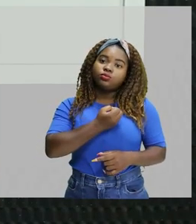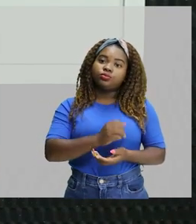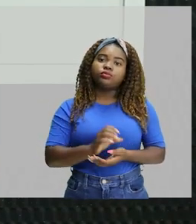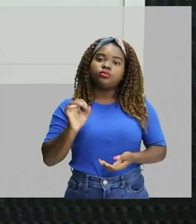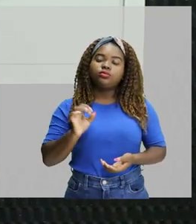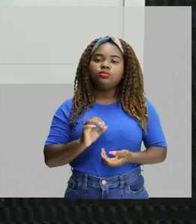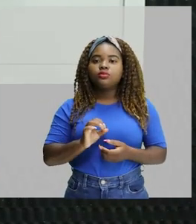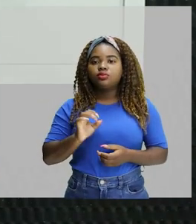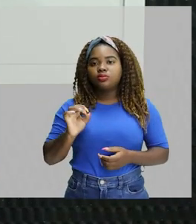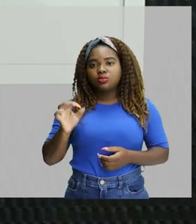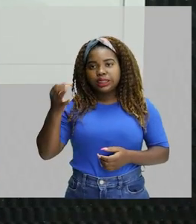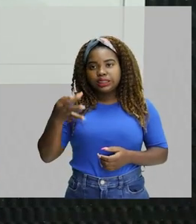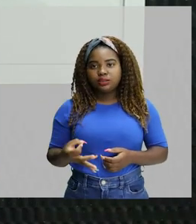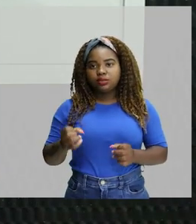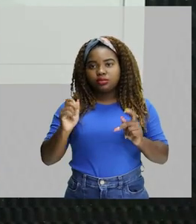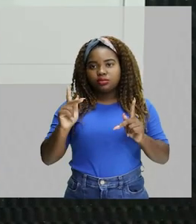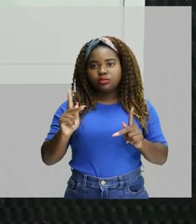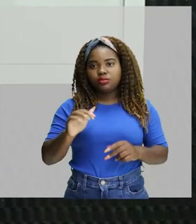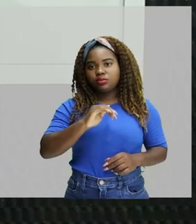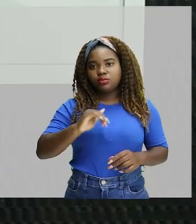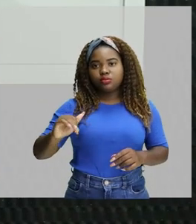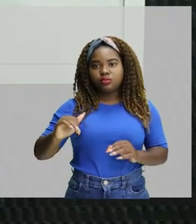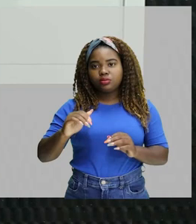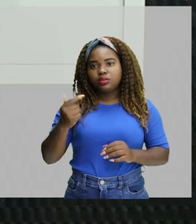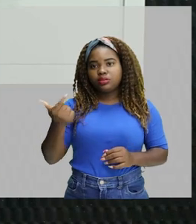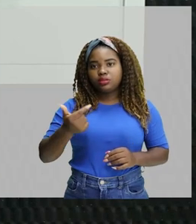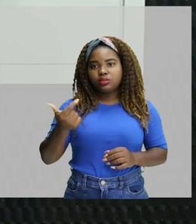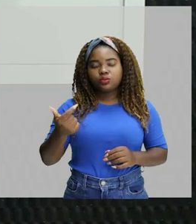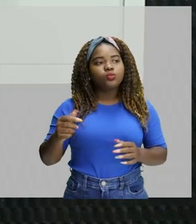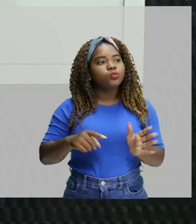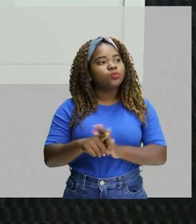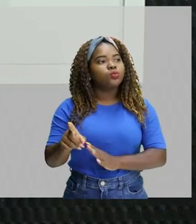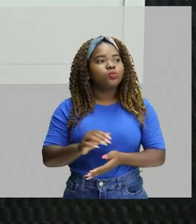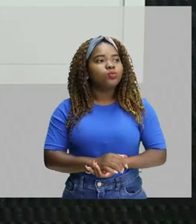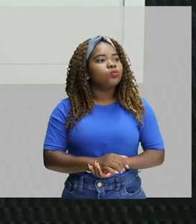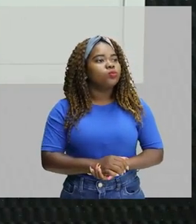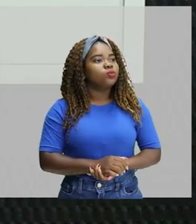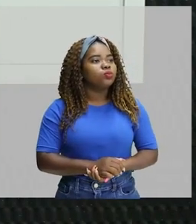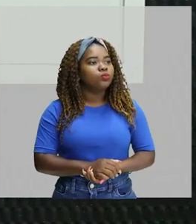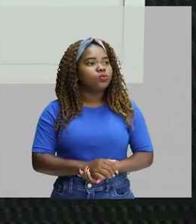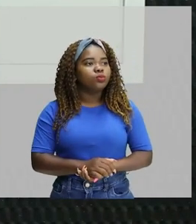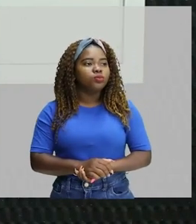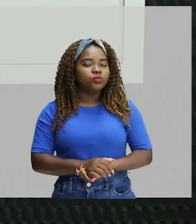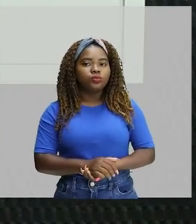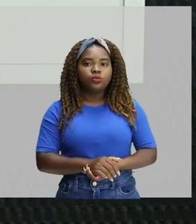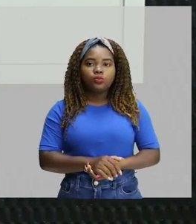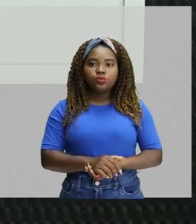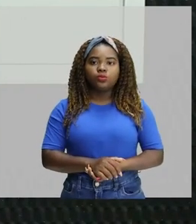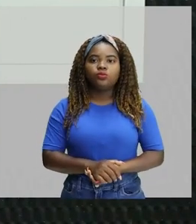Ok vamos agora paraa nossa segunda questão responder aqui a segunda questão da nossa